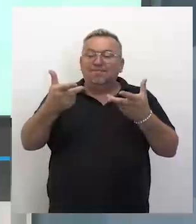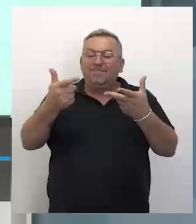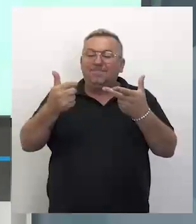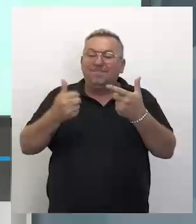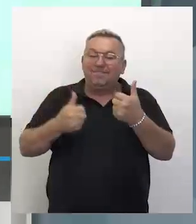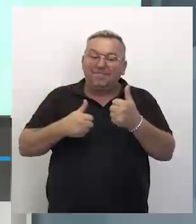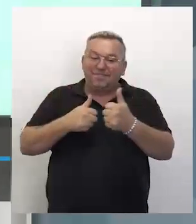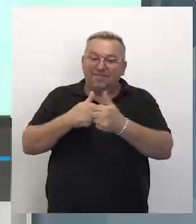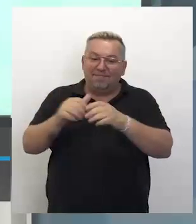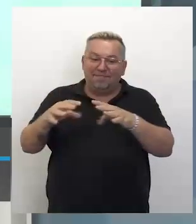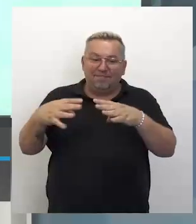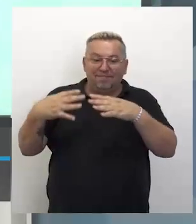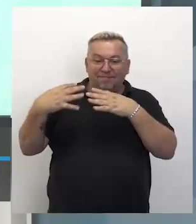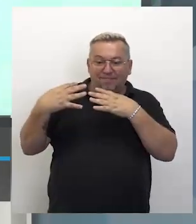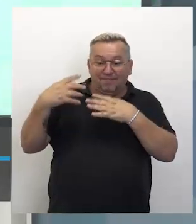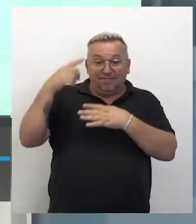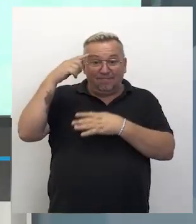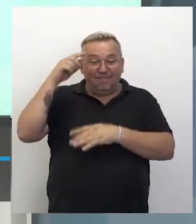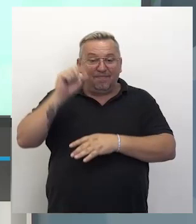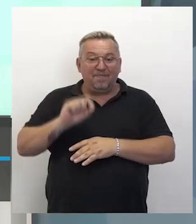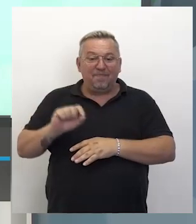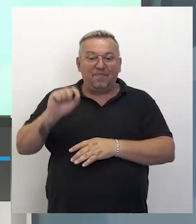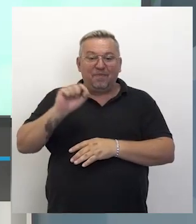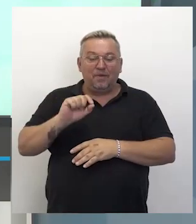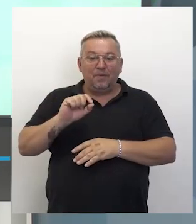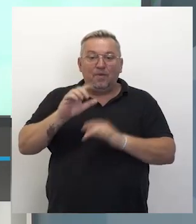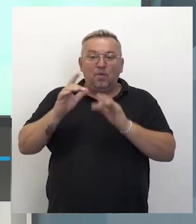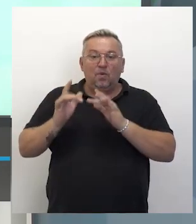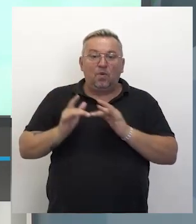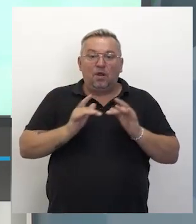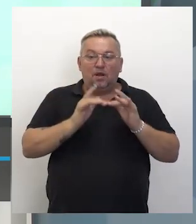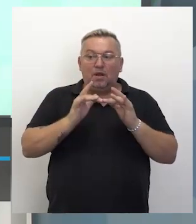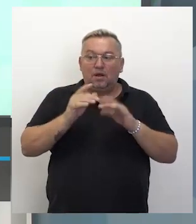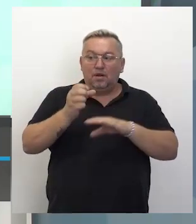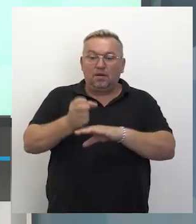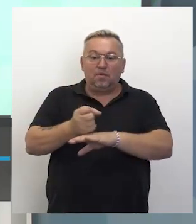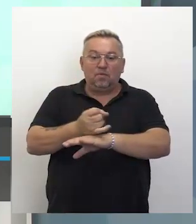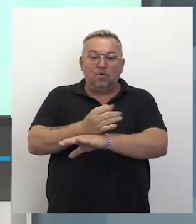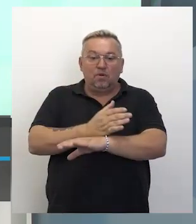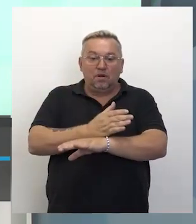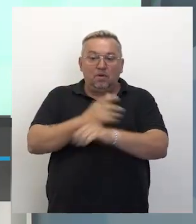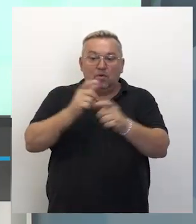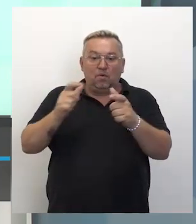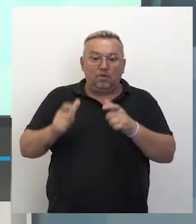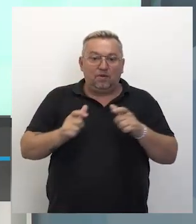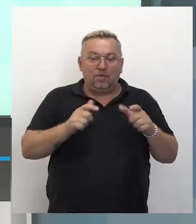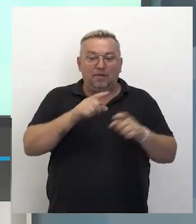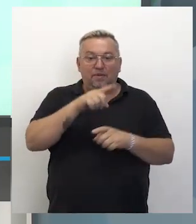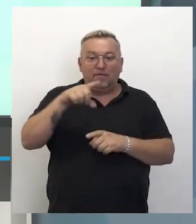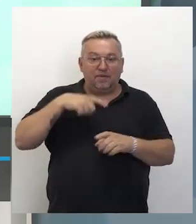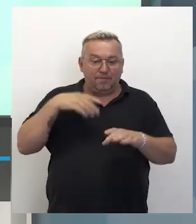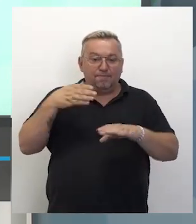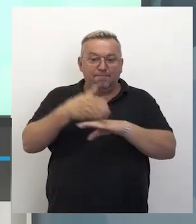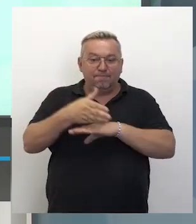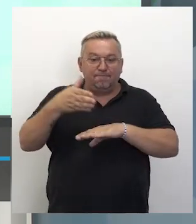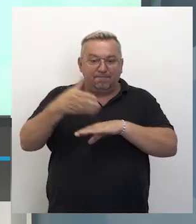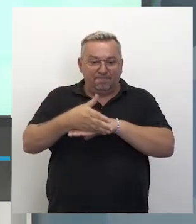E vamos pensar assim: com a sua relação emocional com os espaços que você frequenta.